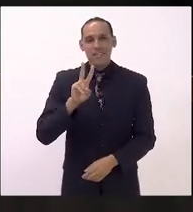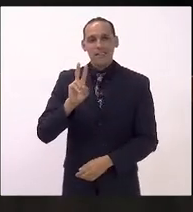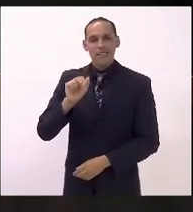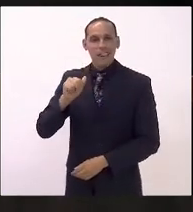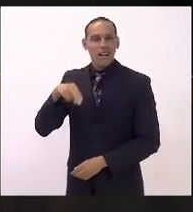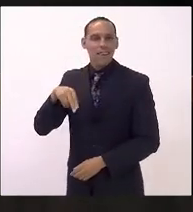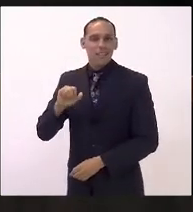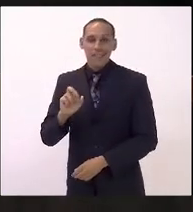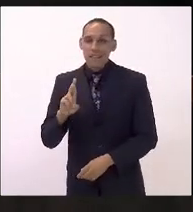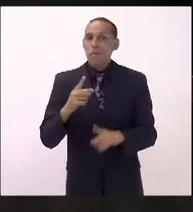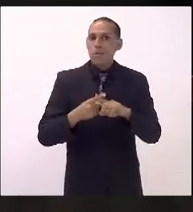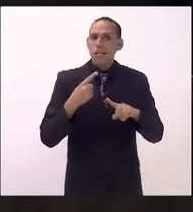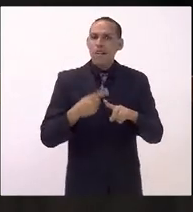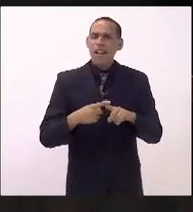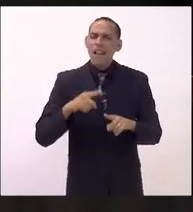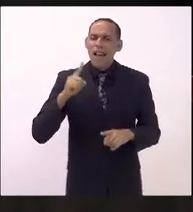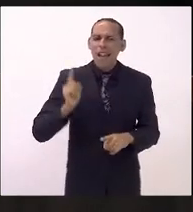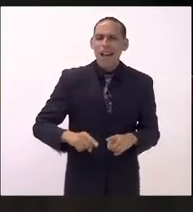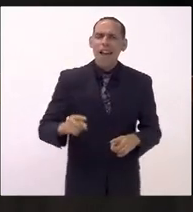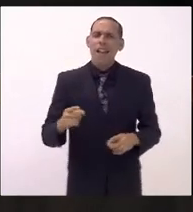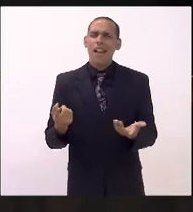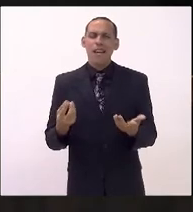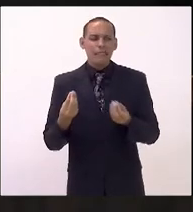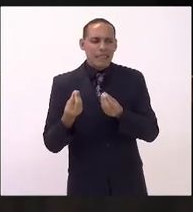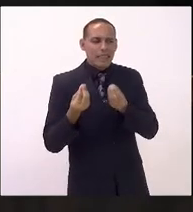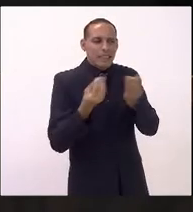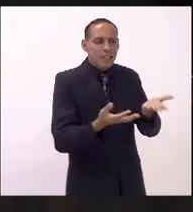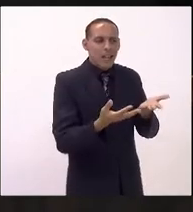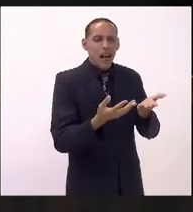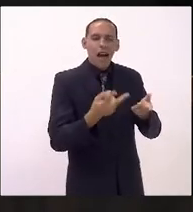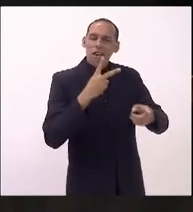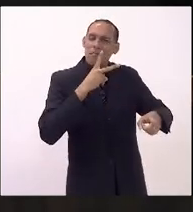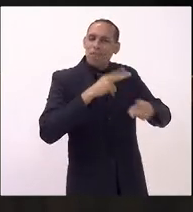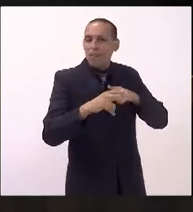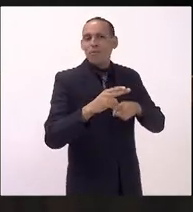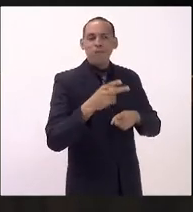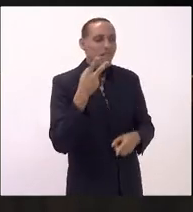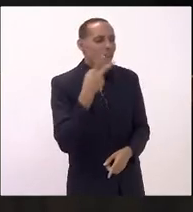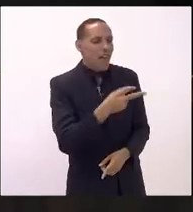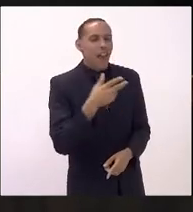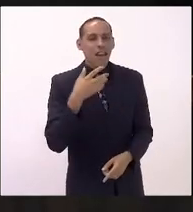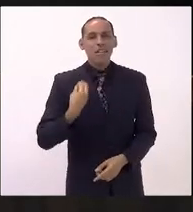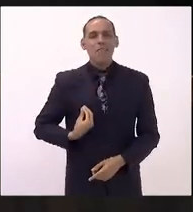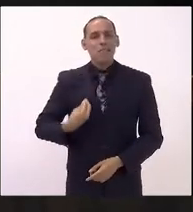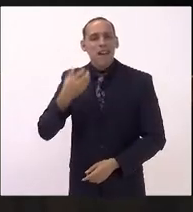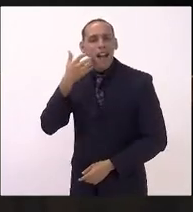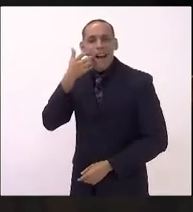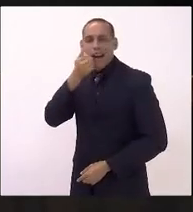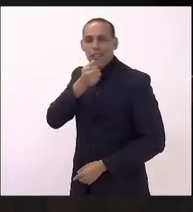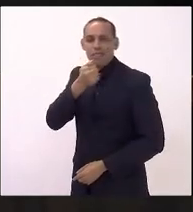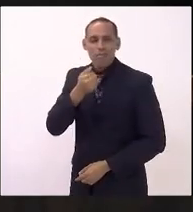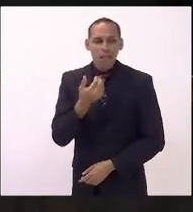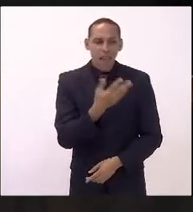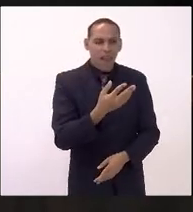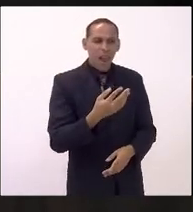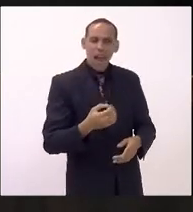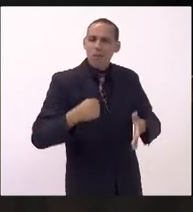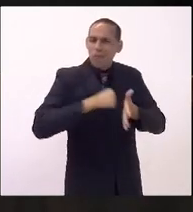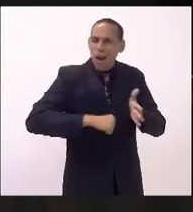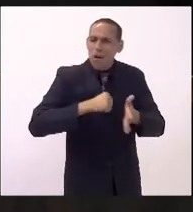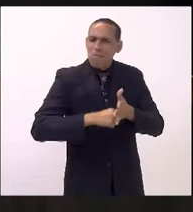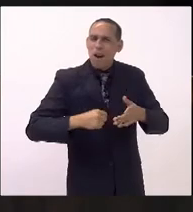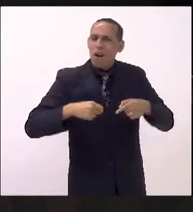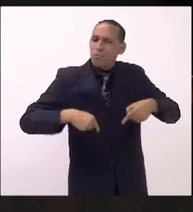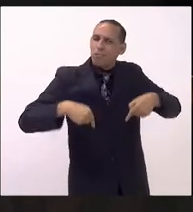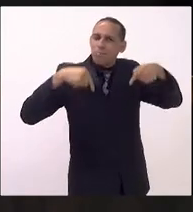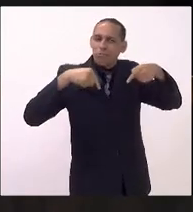Santos, porque é um instrumento dado ao vencedor, aquele que sobreviveu, aquele que competiu e chegou